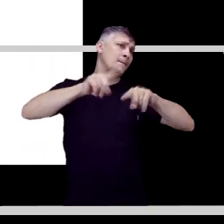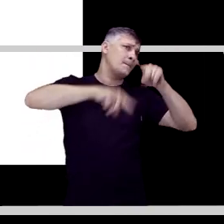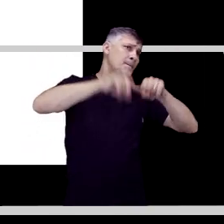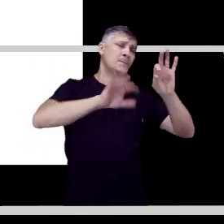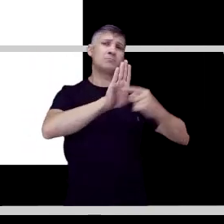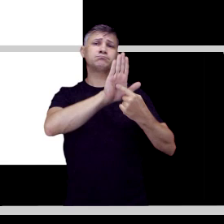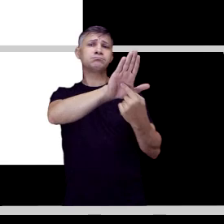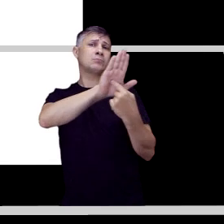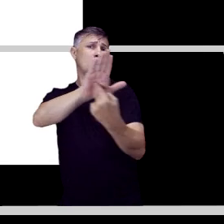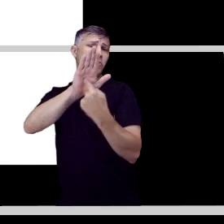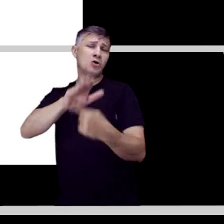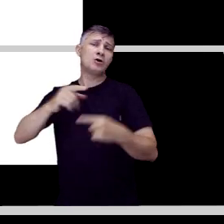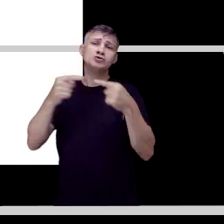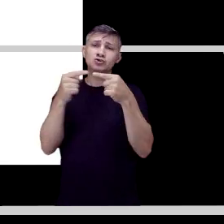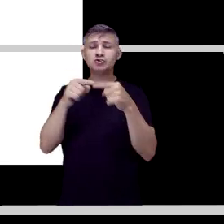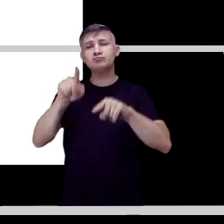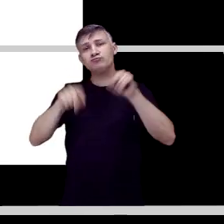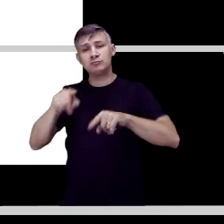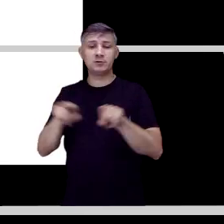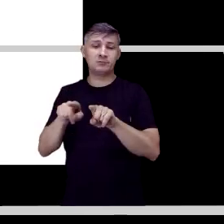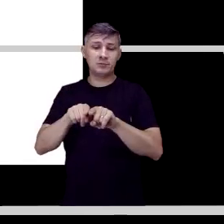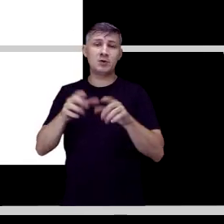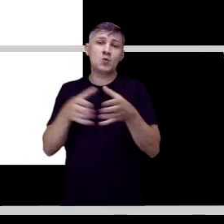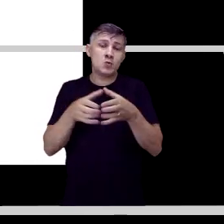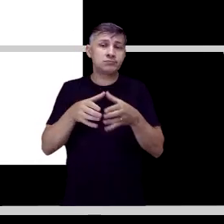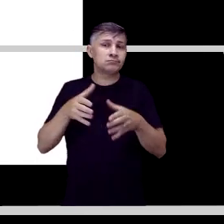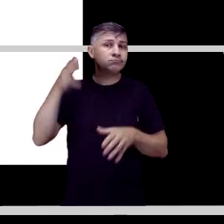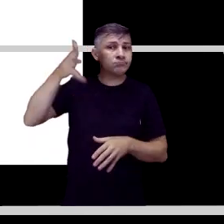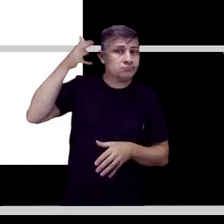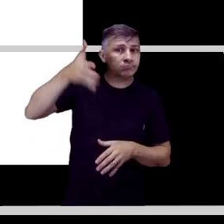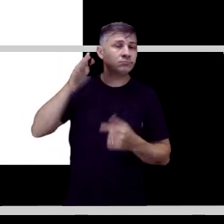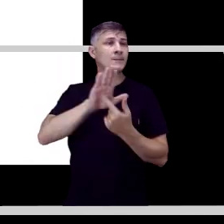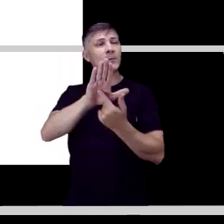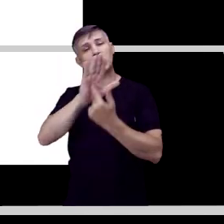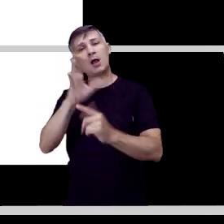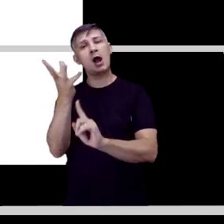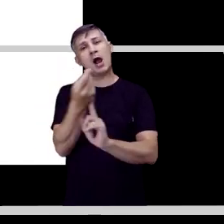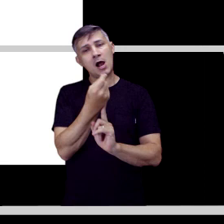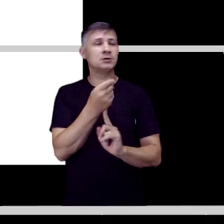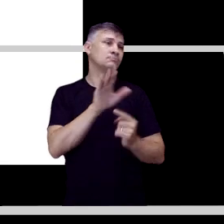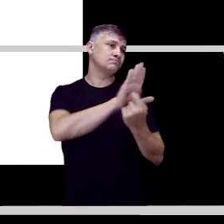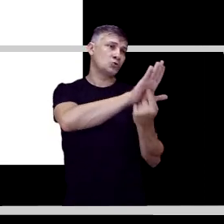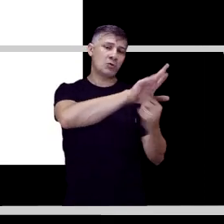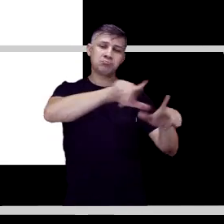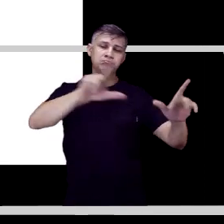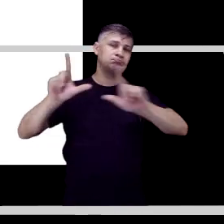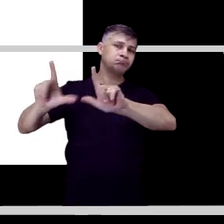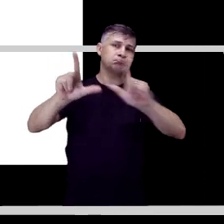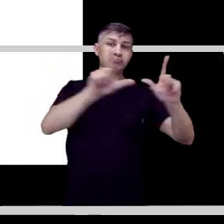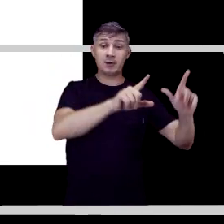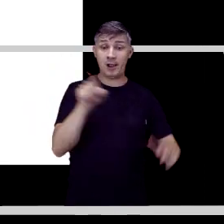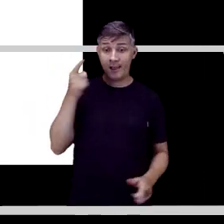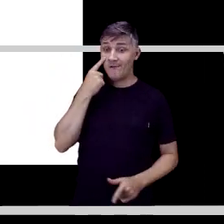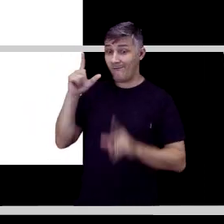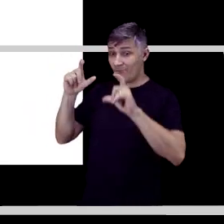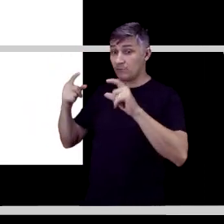e possibilidades, né, de discursos curatoriais e montagens expográficas. Essa foto que a gente está vendo é a primeira